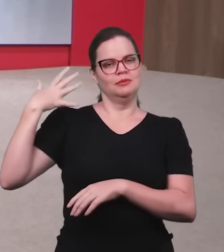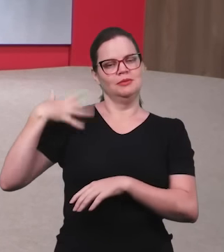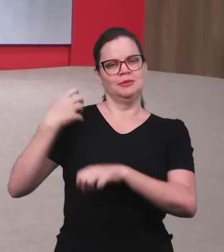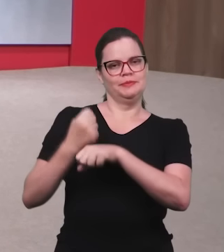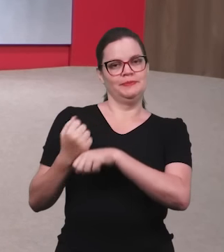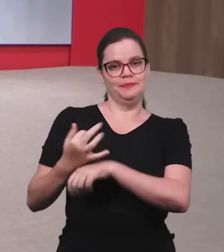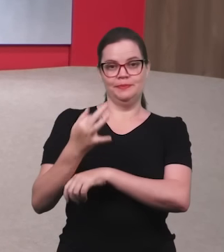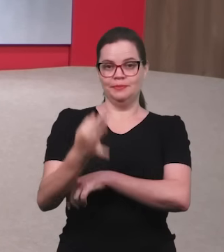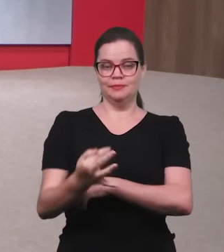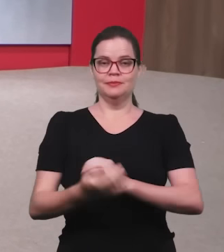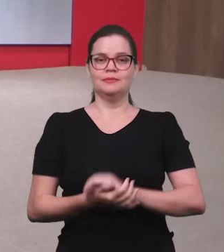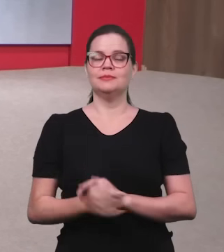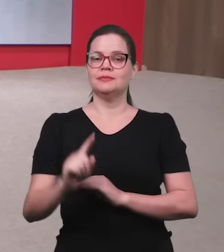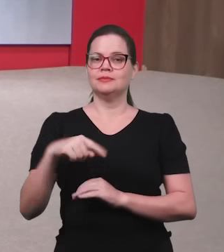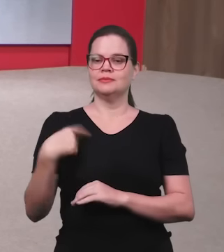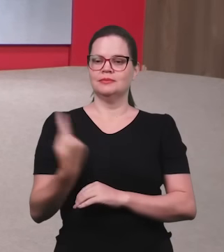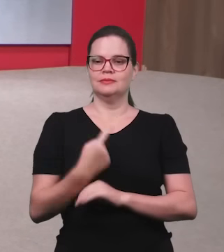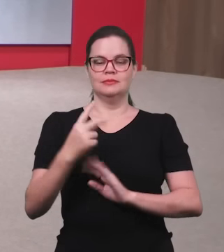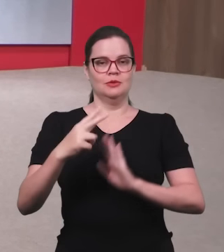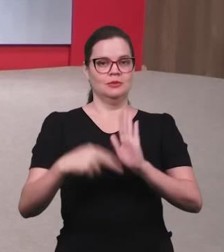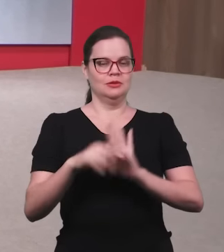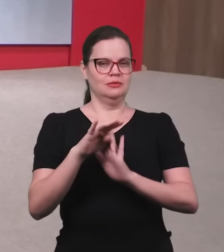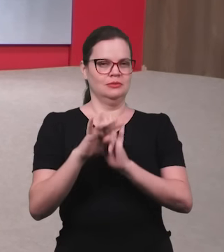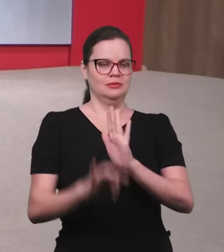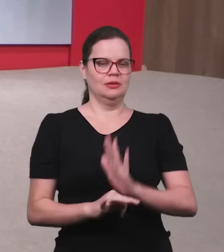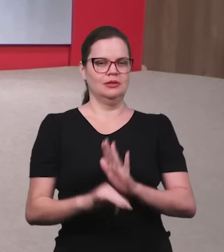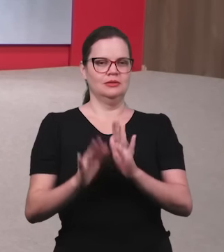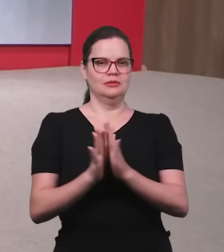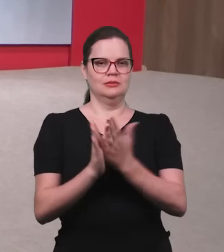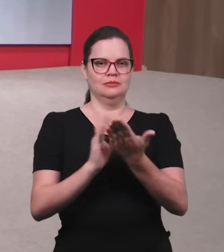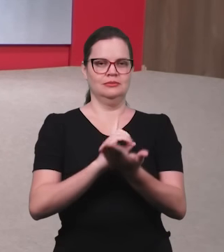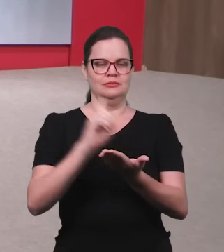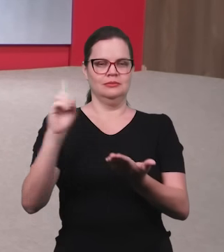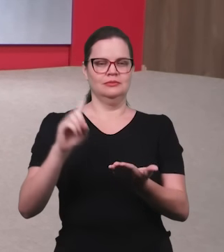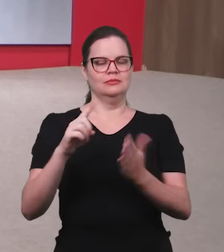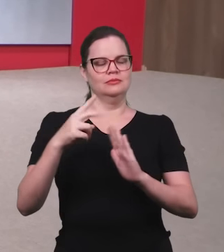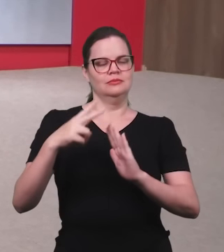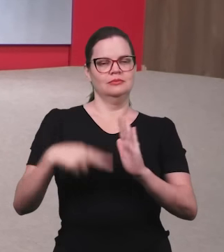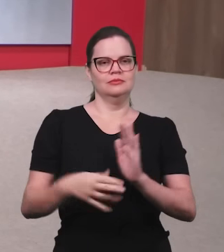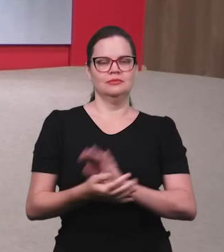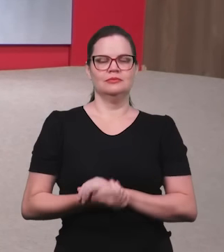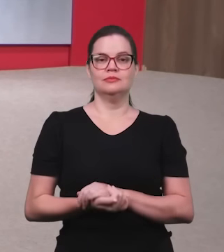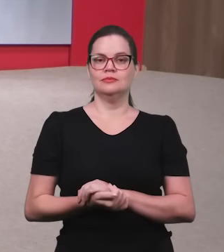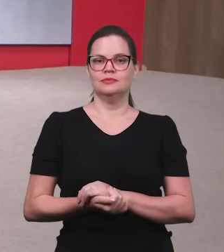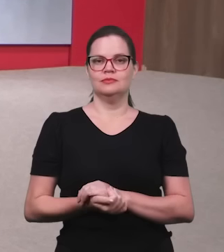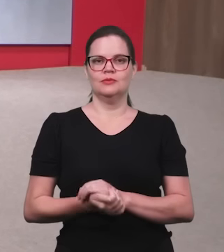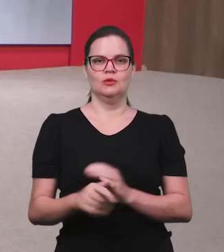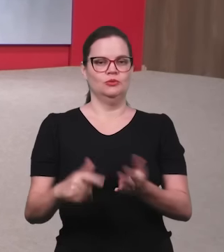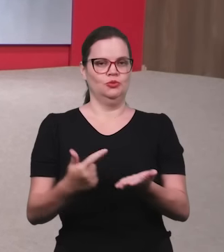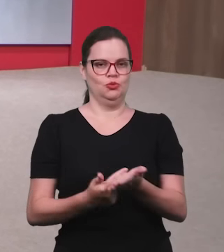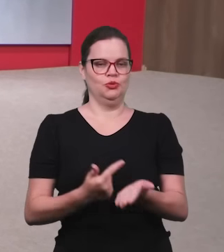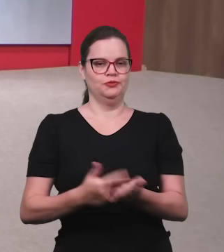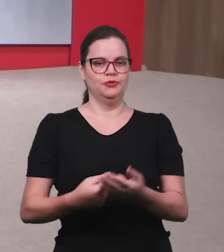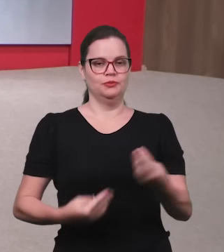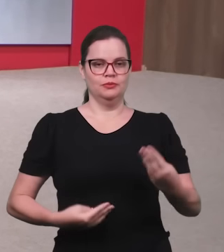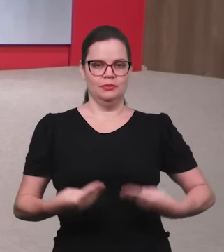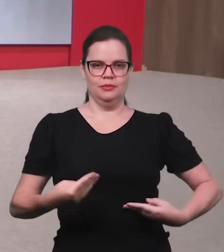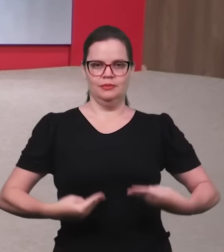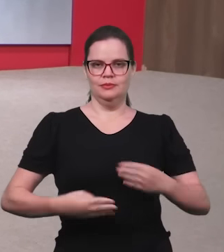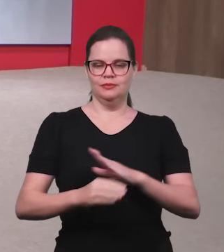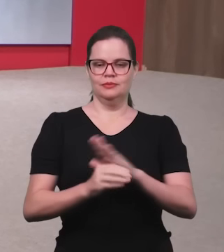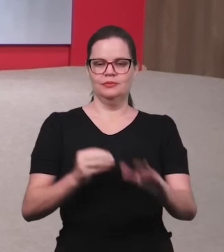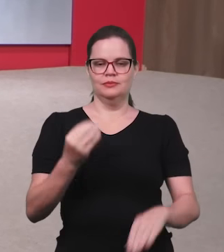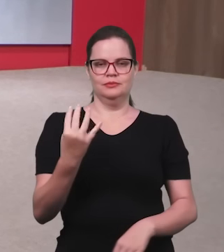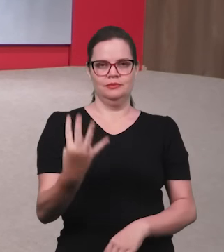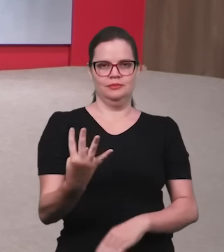Esperança. E nós começaremos lendo um texto da Bíblia, a Palavra de Deus, que está no Evangelho de Marcos,